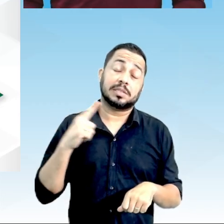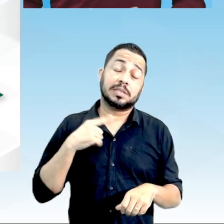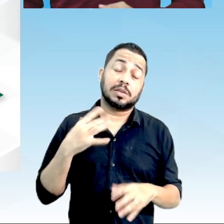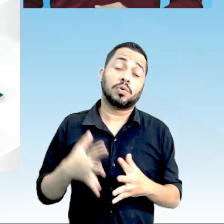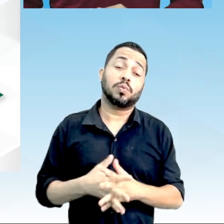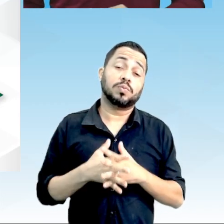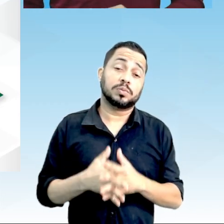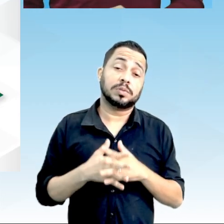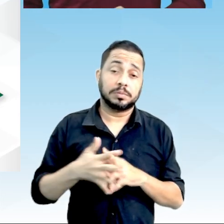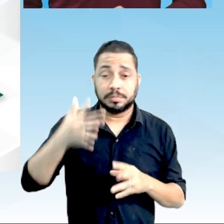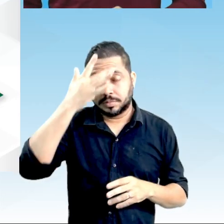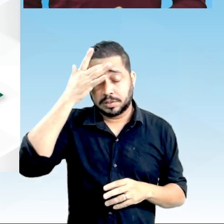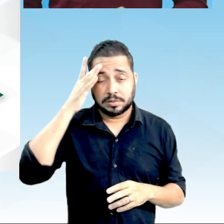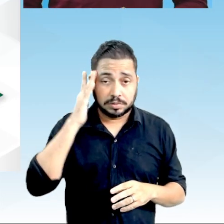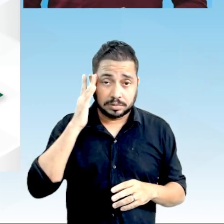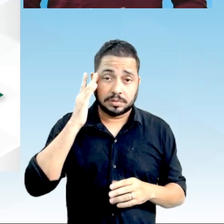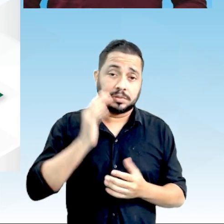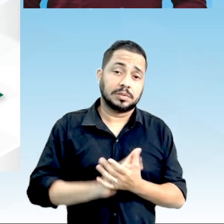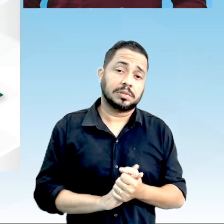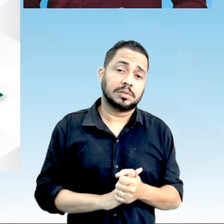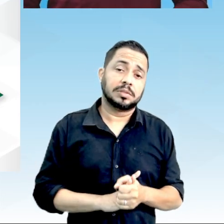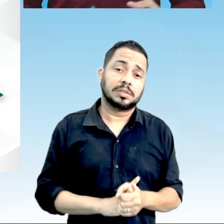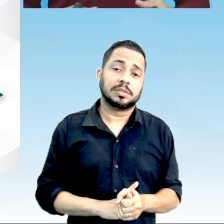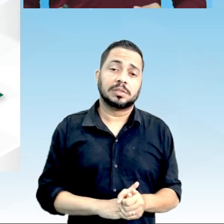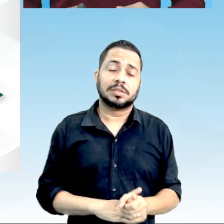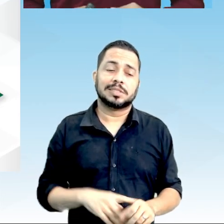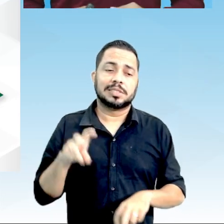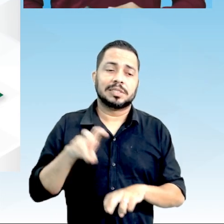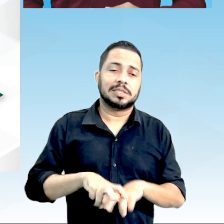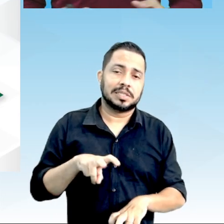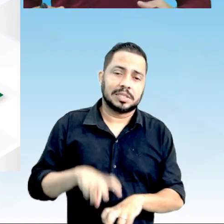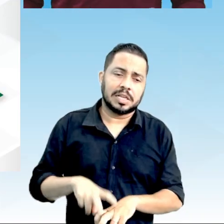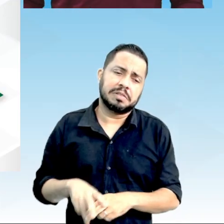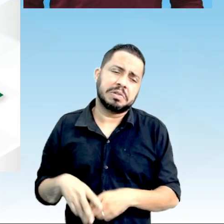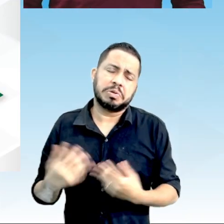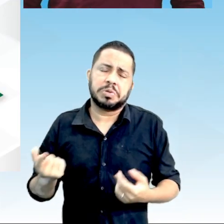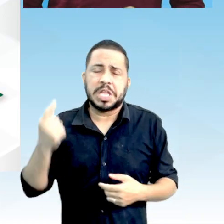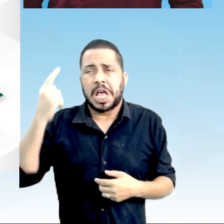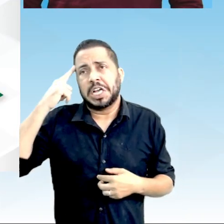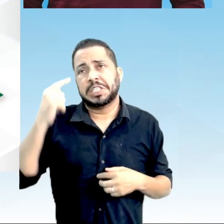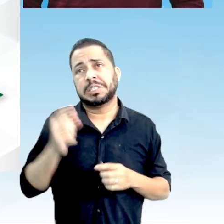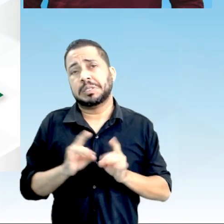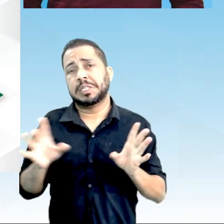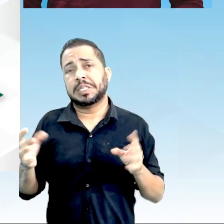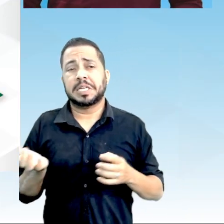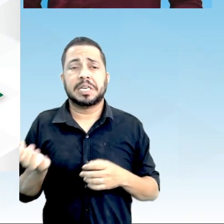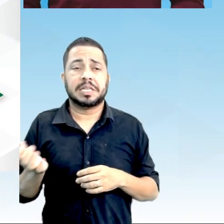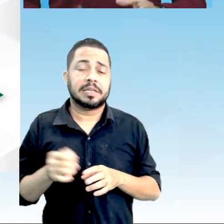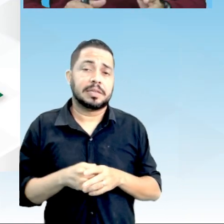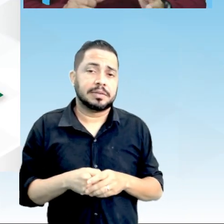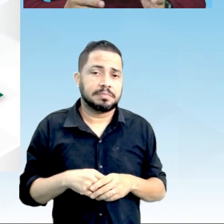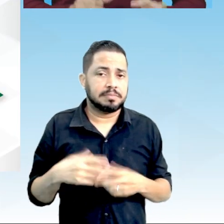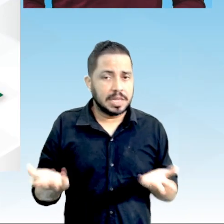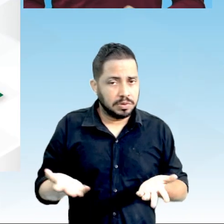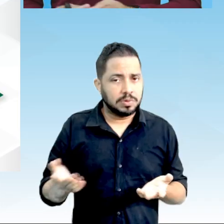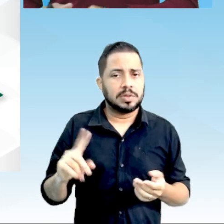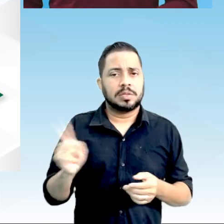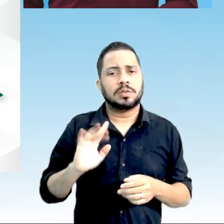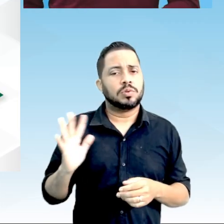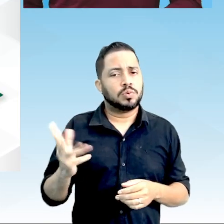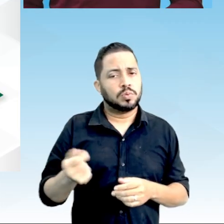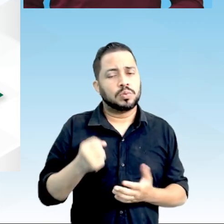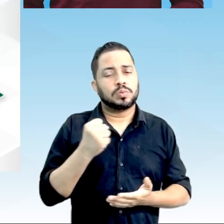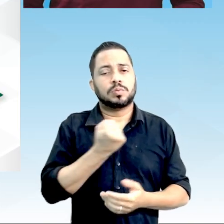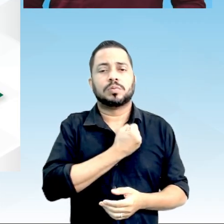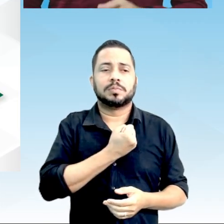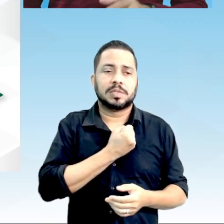confusão em pessoas que sentavam onde eles achavam que queriam. E agora não. Agora vai ser tudo